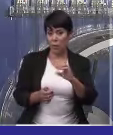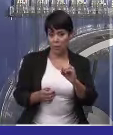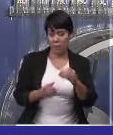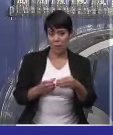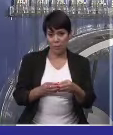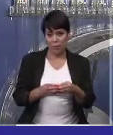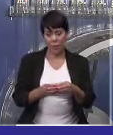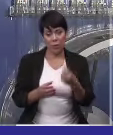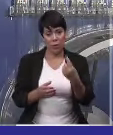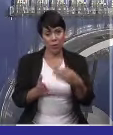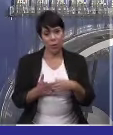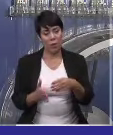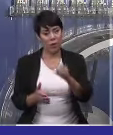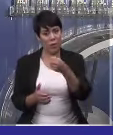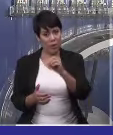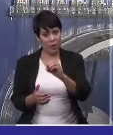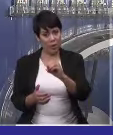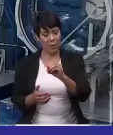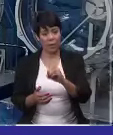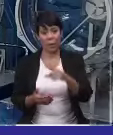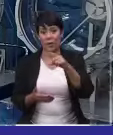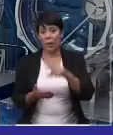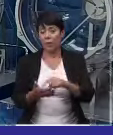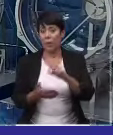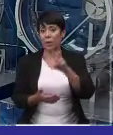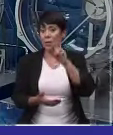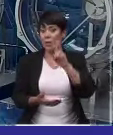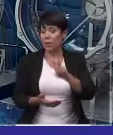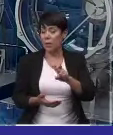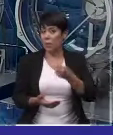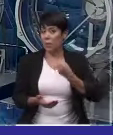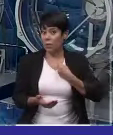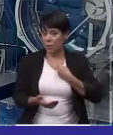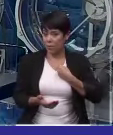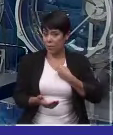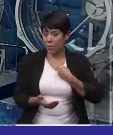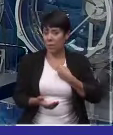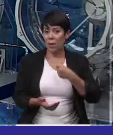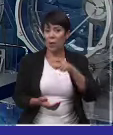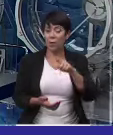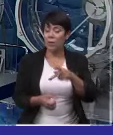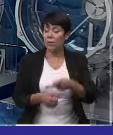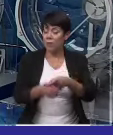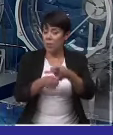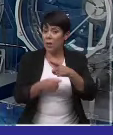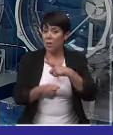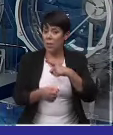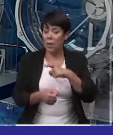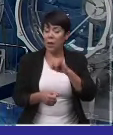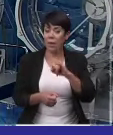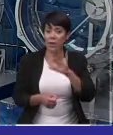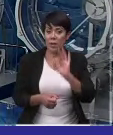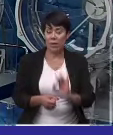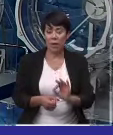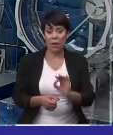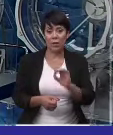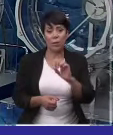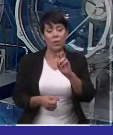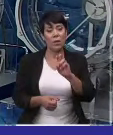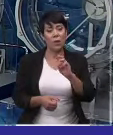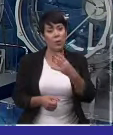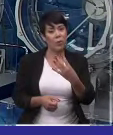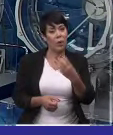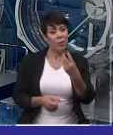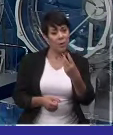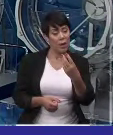bolas numeradas de 01 a 80. Serão sorteados 5 números e você ganha prêmio se acertar 5, 4, 3